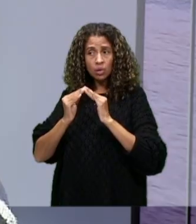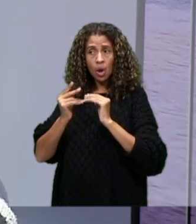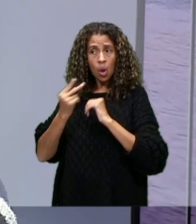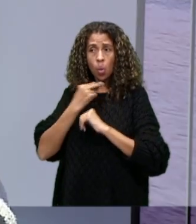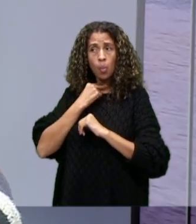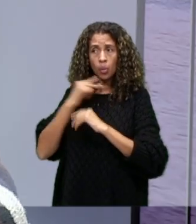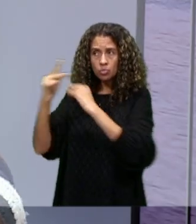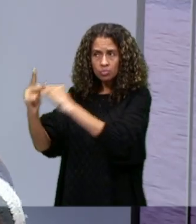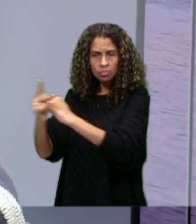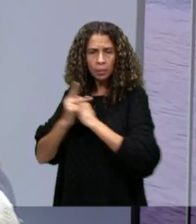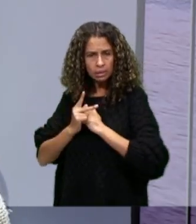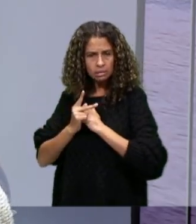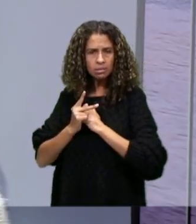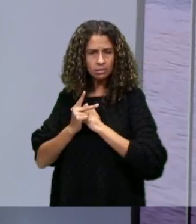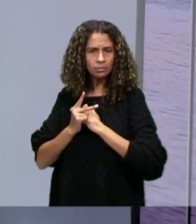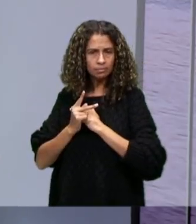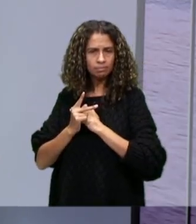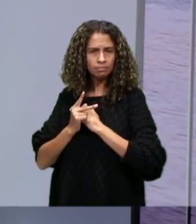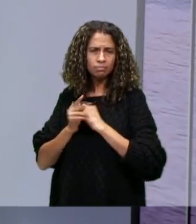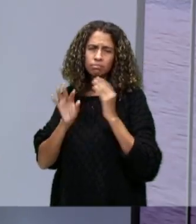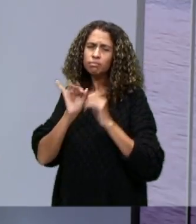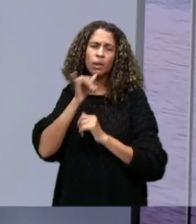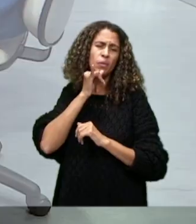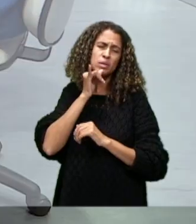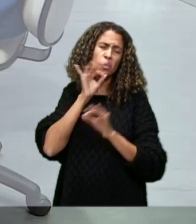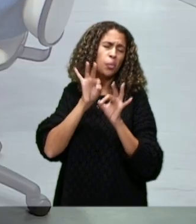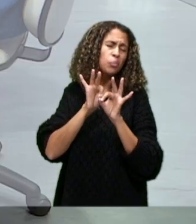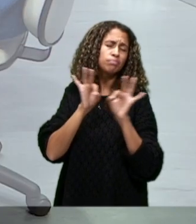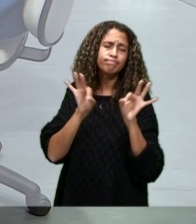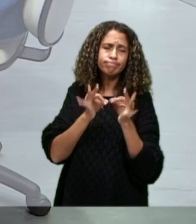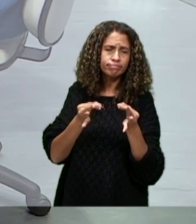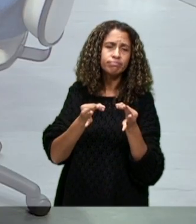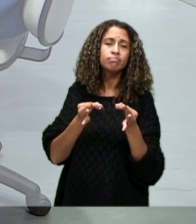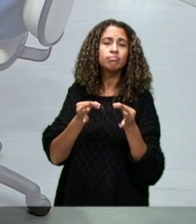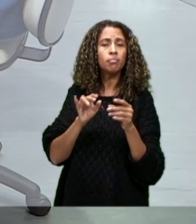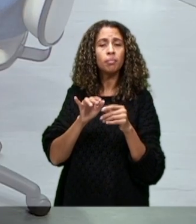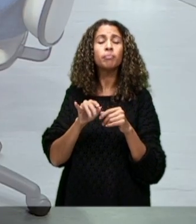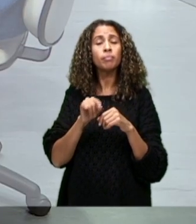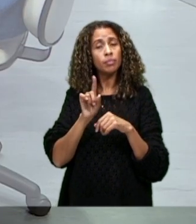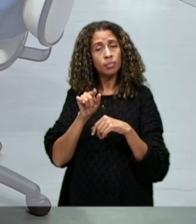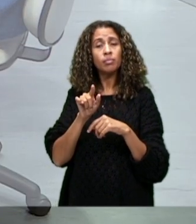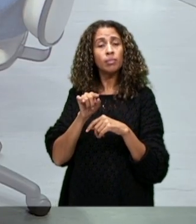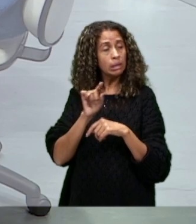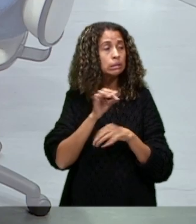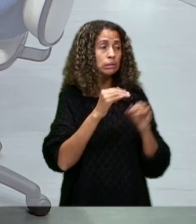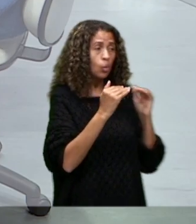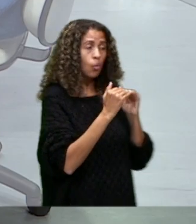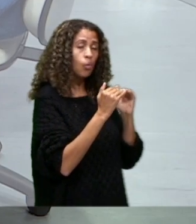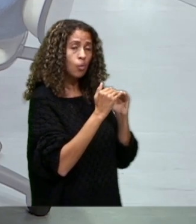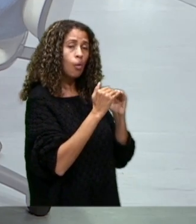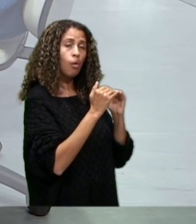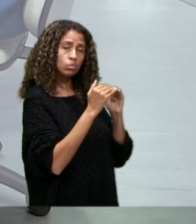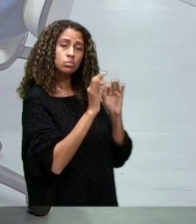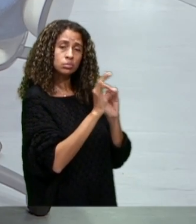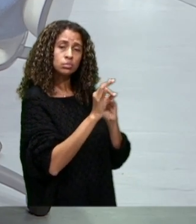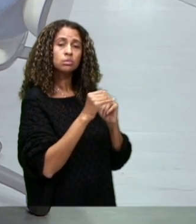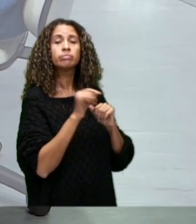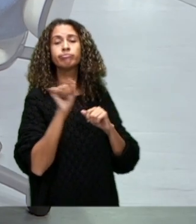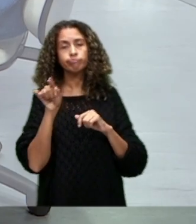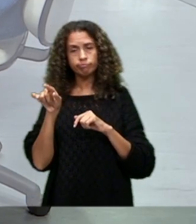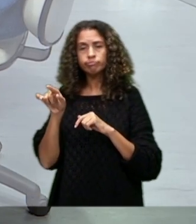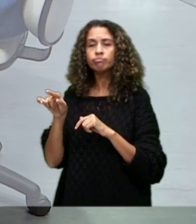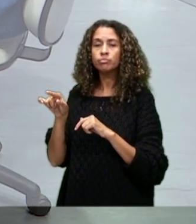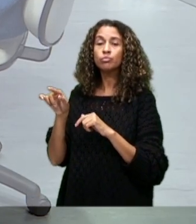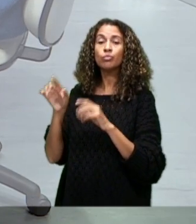para o vizinho? Né? É um exemplo bem banal, mas que traz a gente para refletir. Por que o condomínio não pode ter, né?